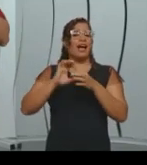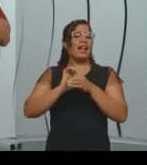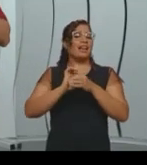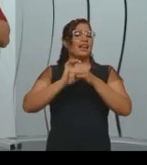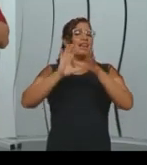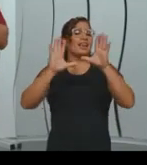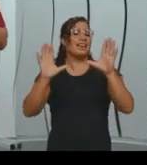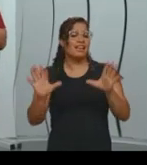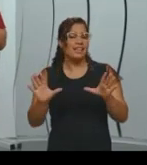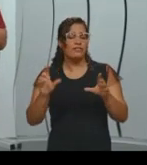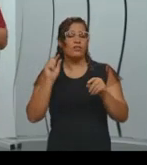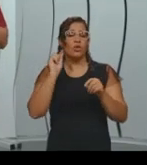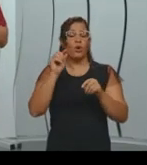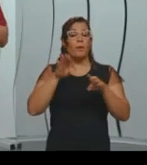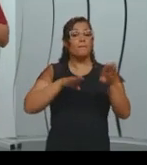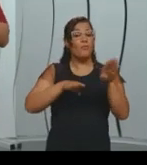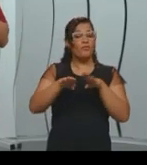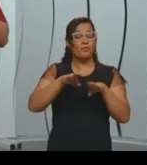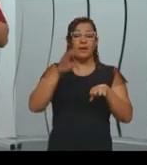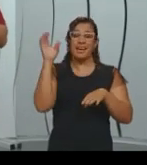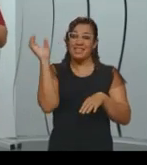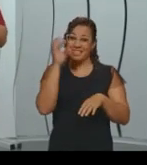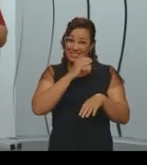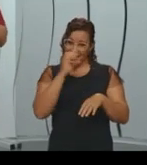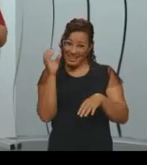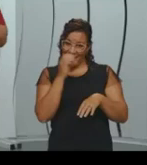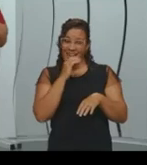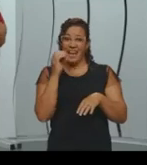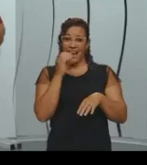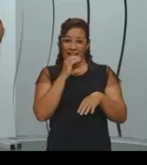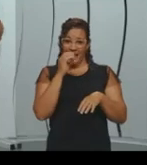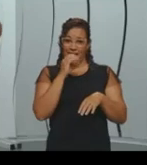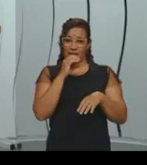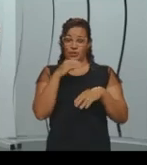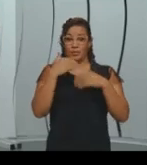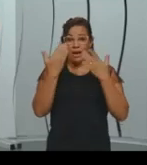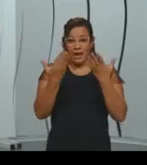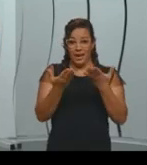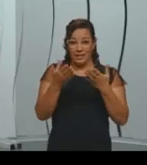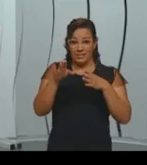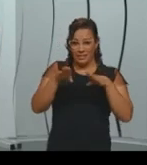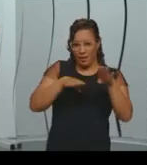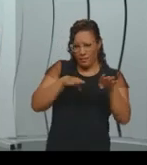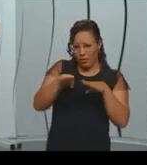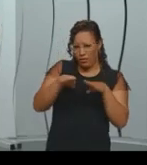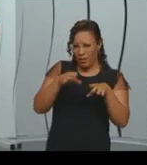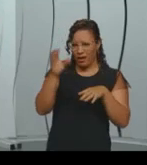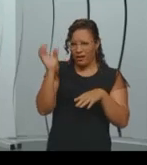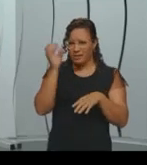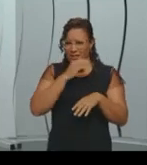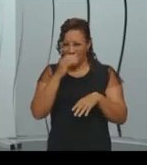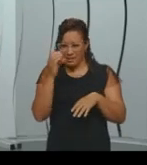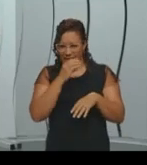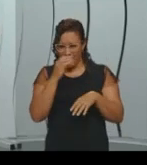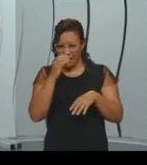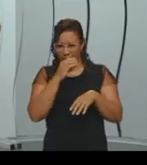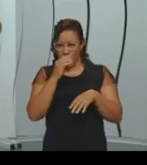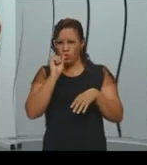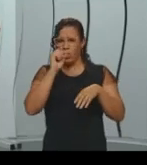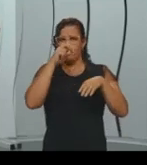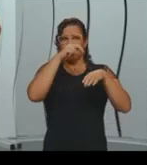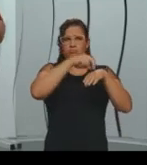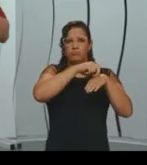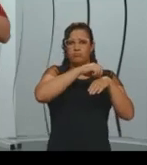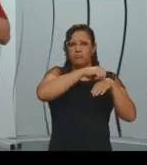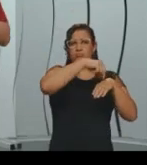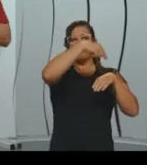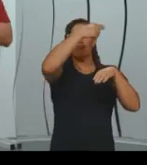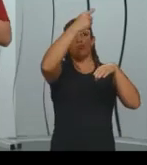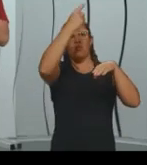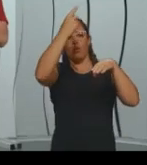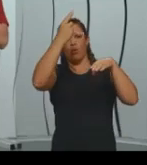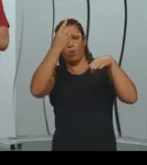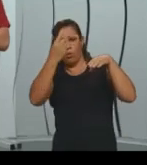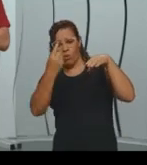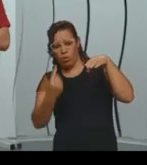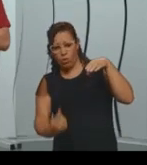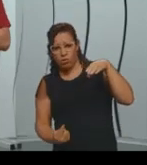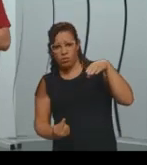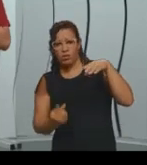movimento acelerado. Só que esse movimento acelerado da queda livre, ele tem